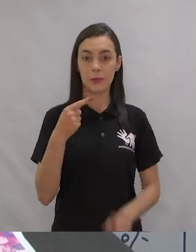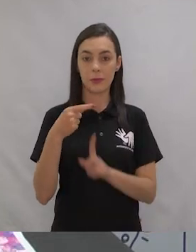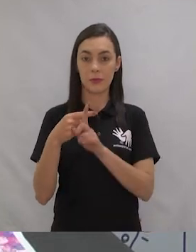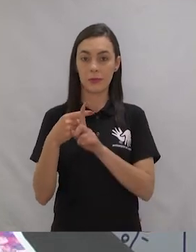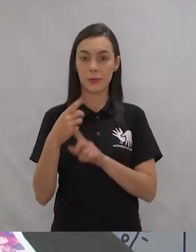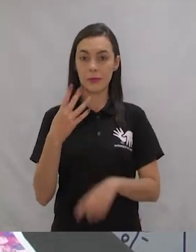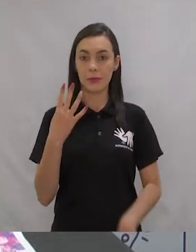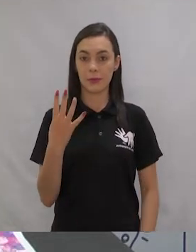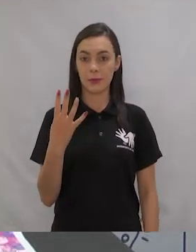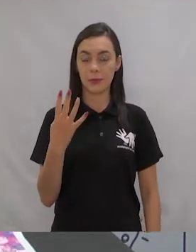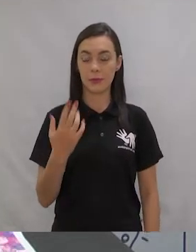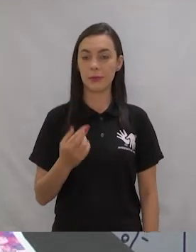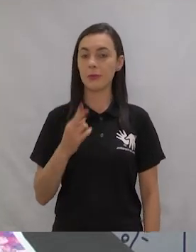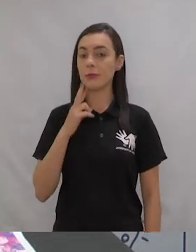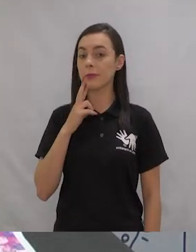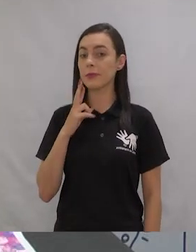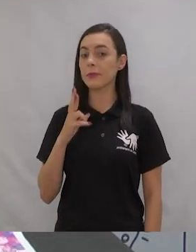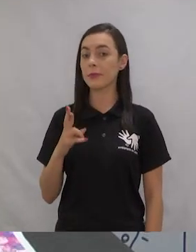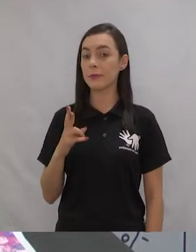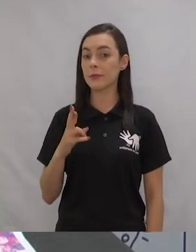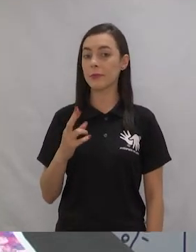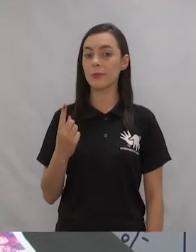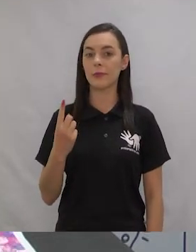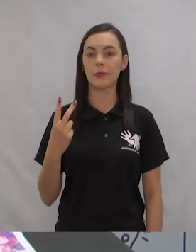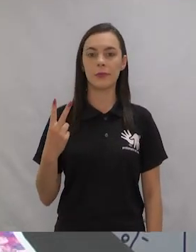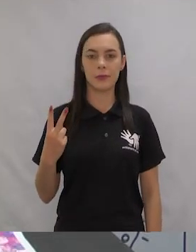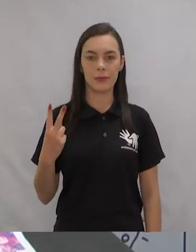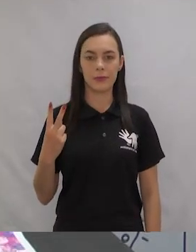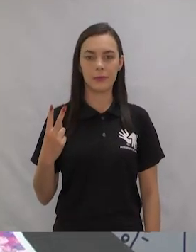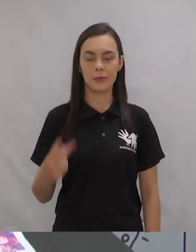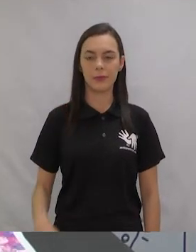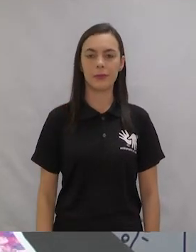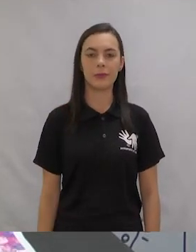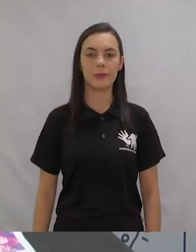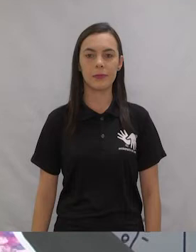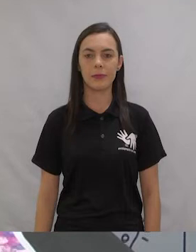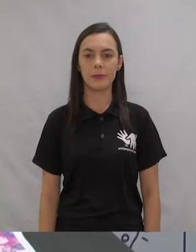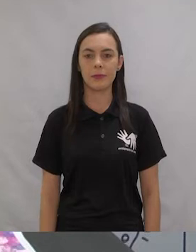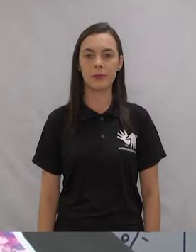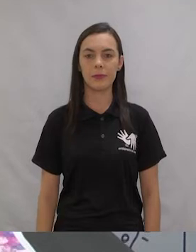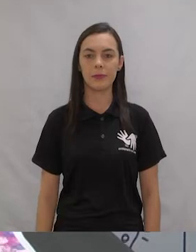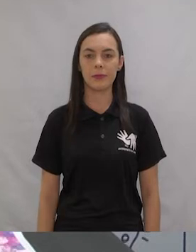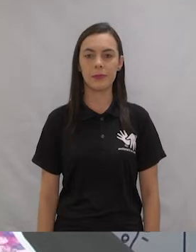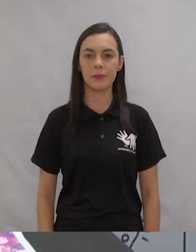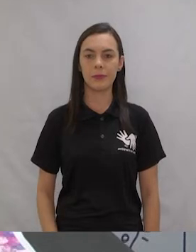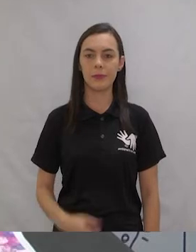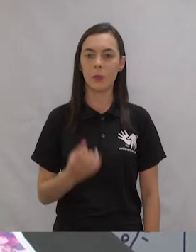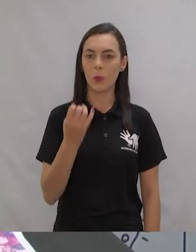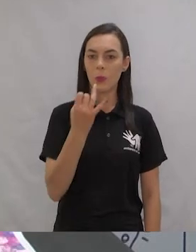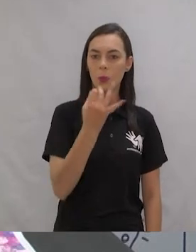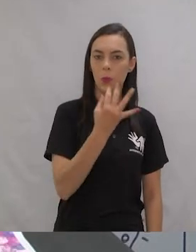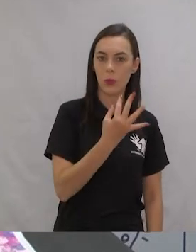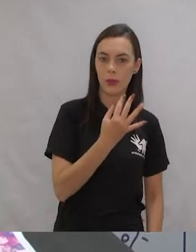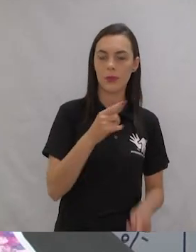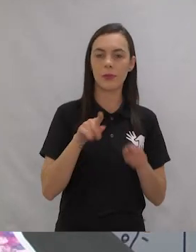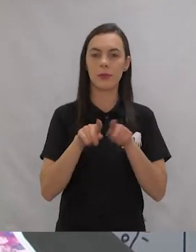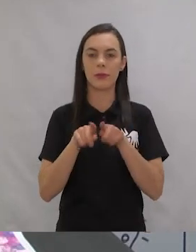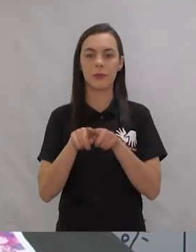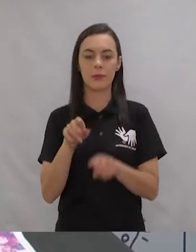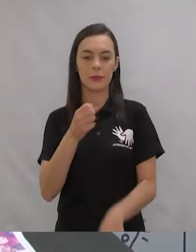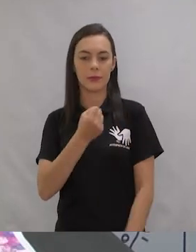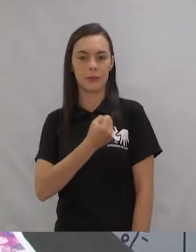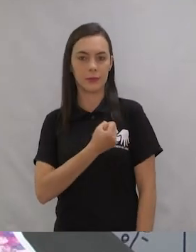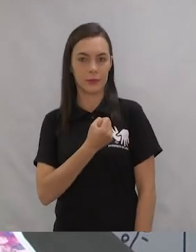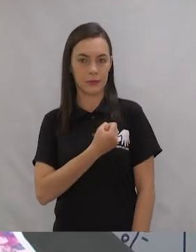mais 4 é igual a 12. Quantidade e